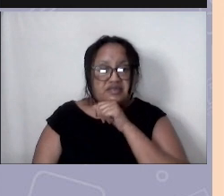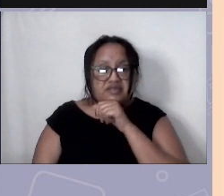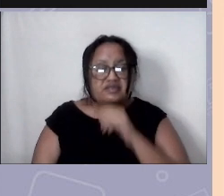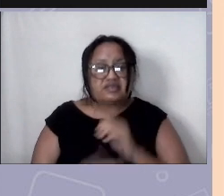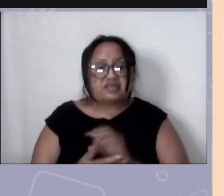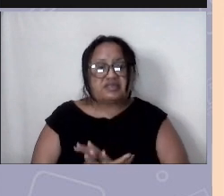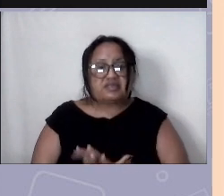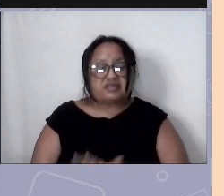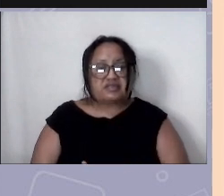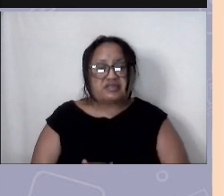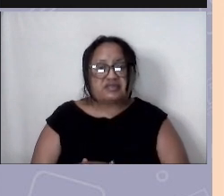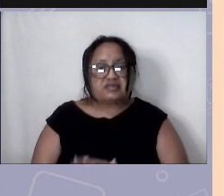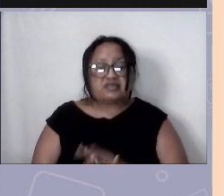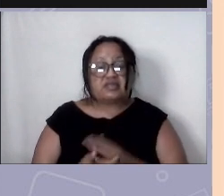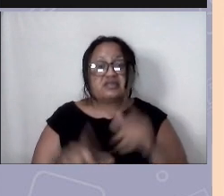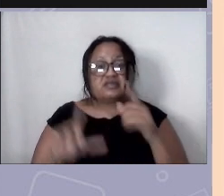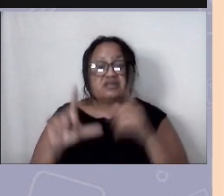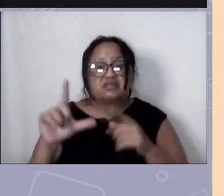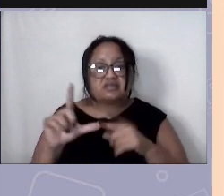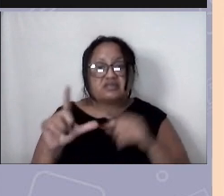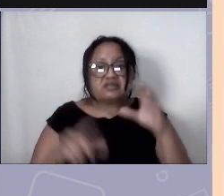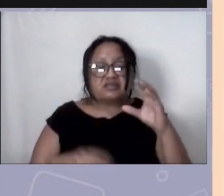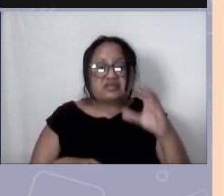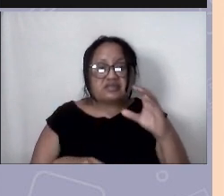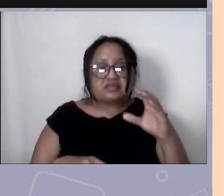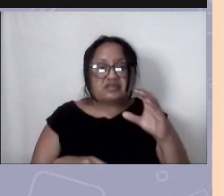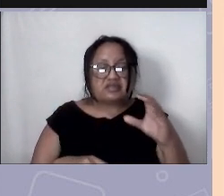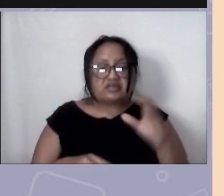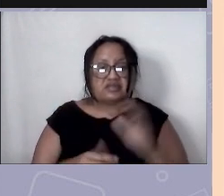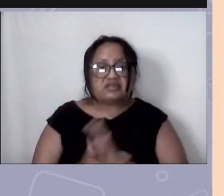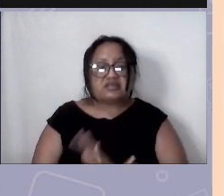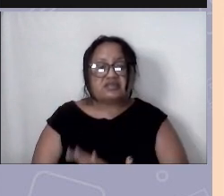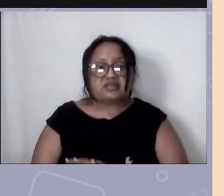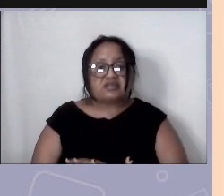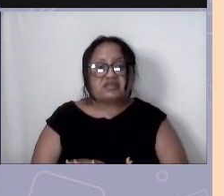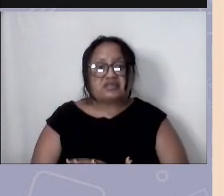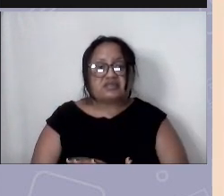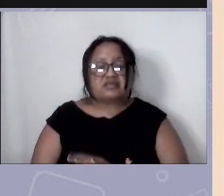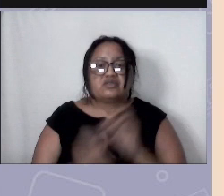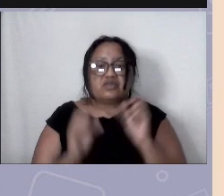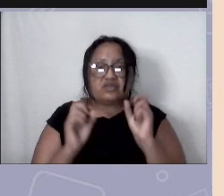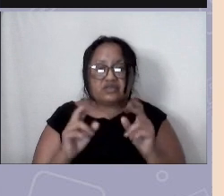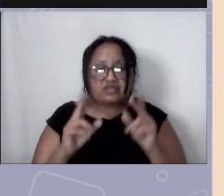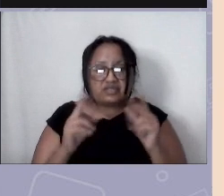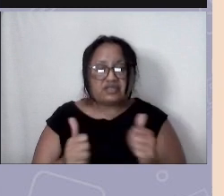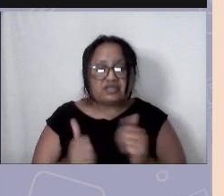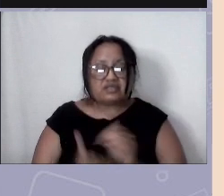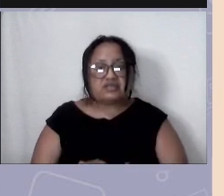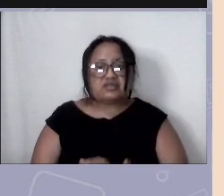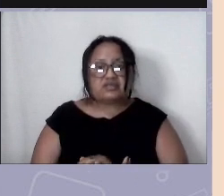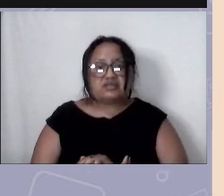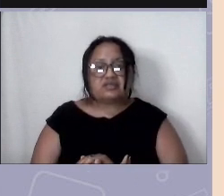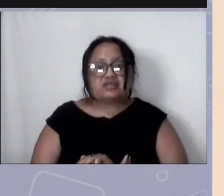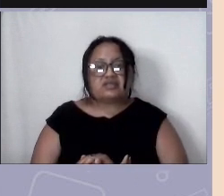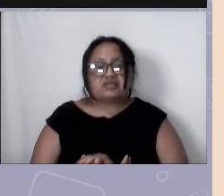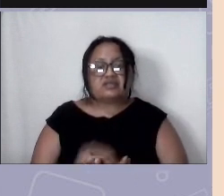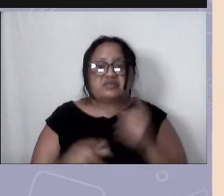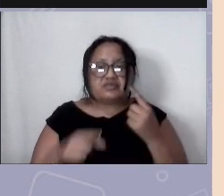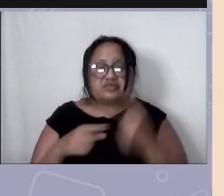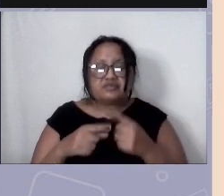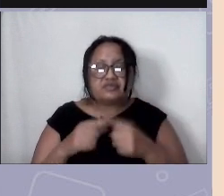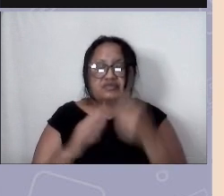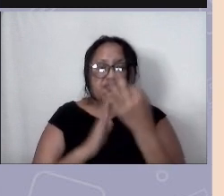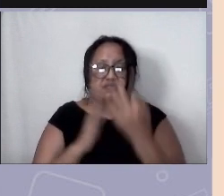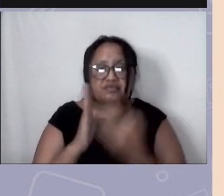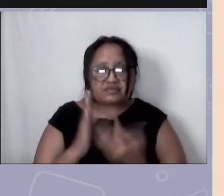a letra C fala que é produzido no fígado quando de origem é dogena correto até o próprio texto fala sobre isso uma parte